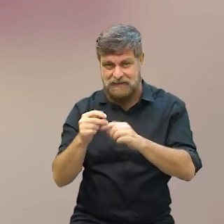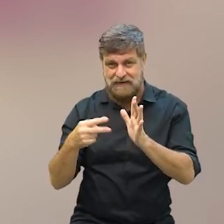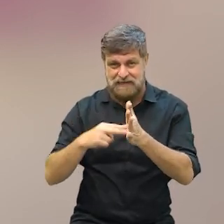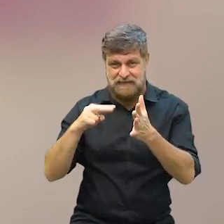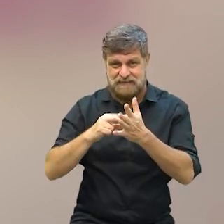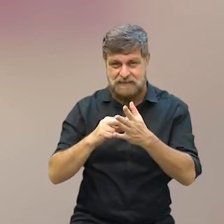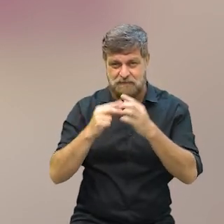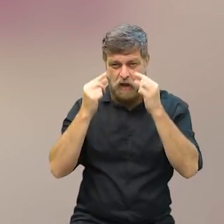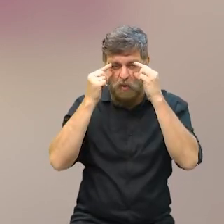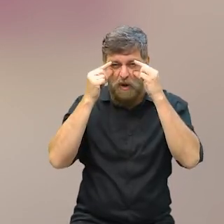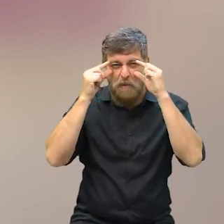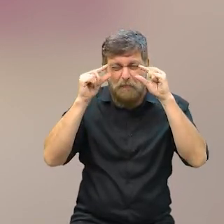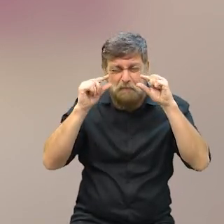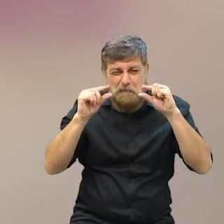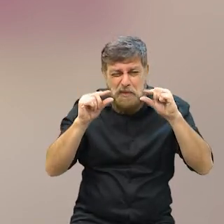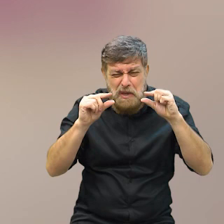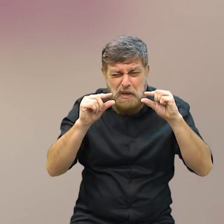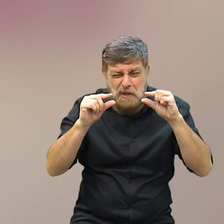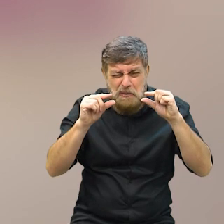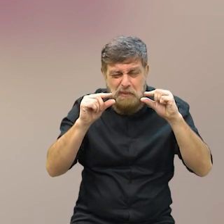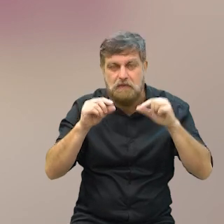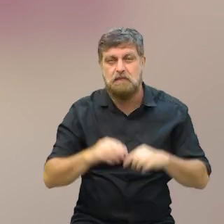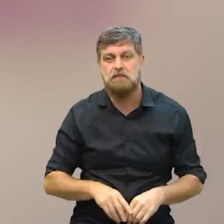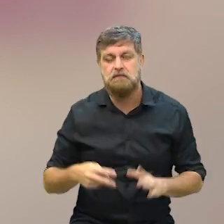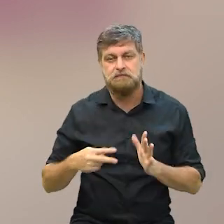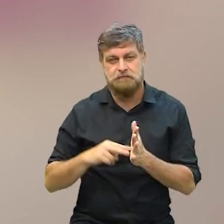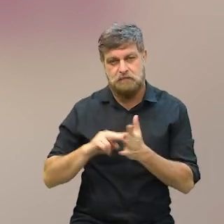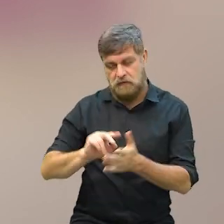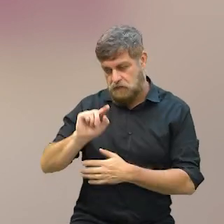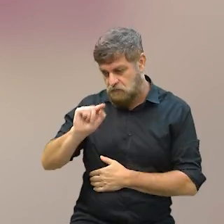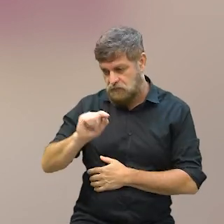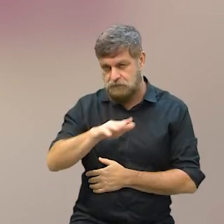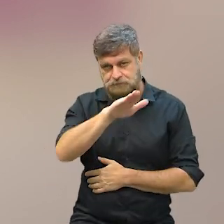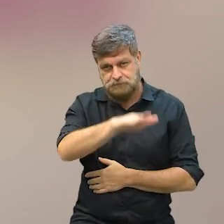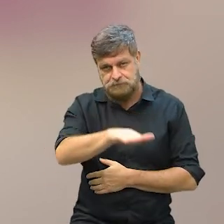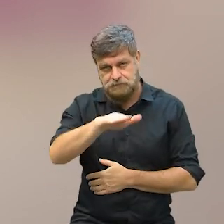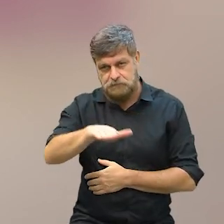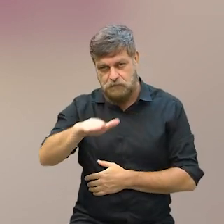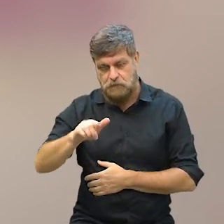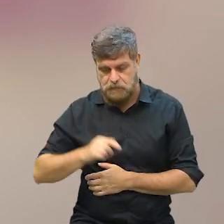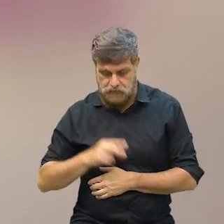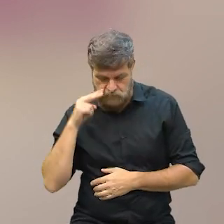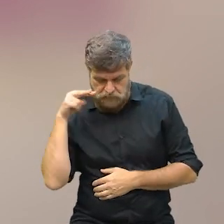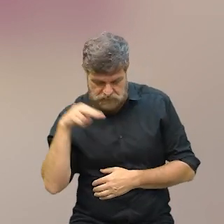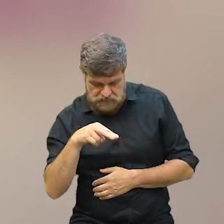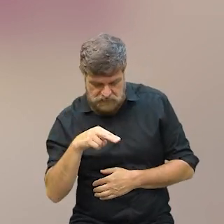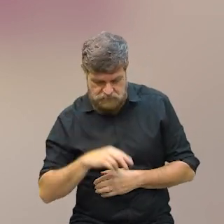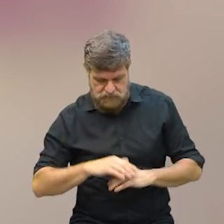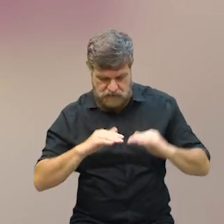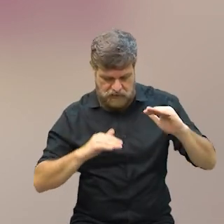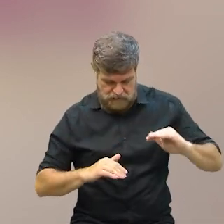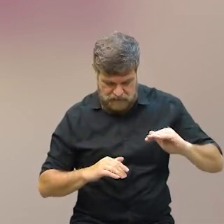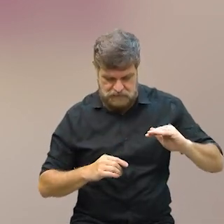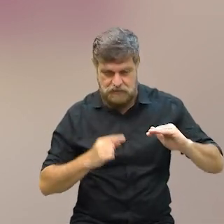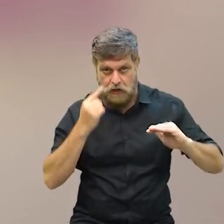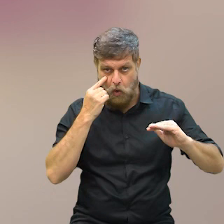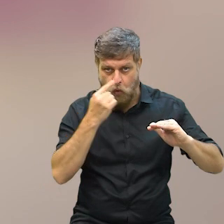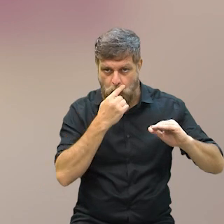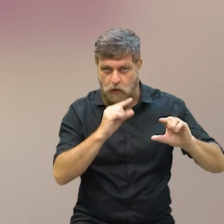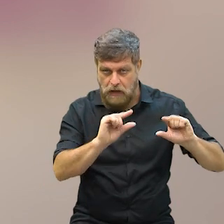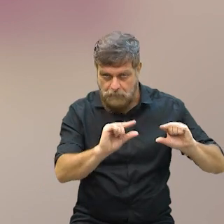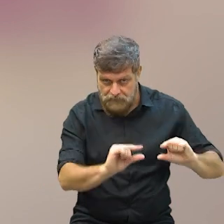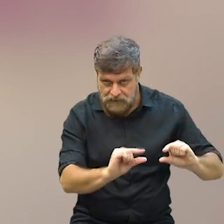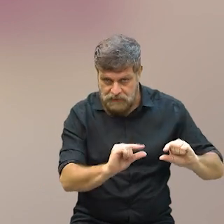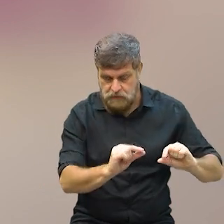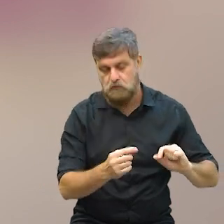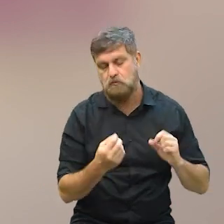né? O que a miopia é o olho grande, a hipermetropia é o olho pequeno. Em geral, uma criança pequena é pequena e o olho é pequeno. Então, a